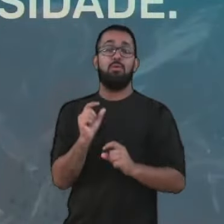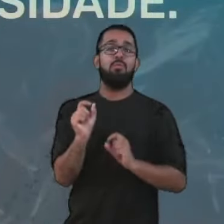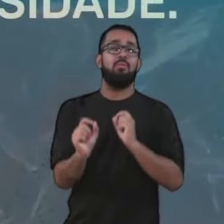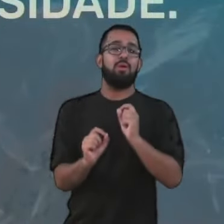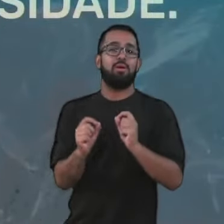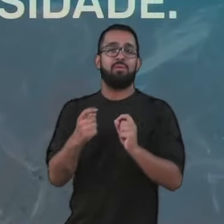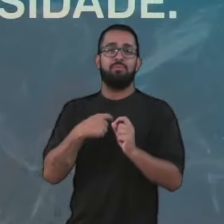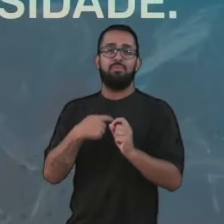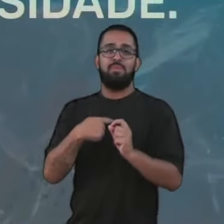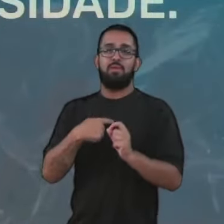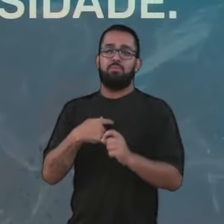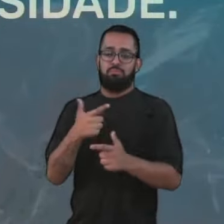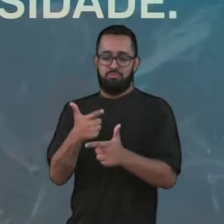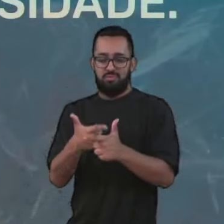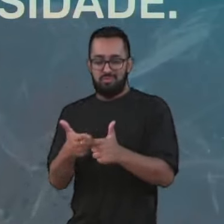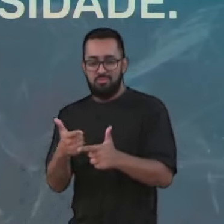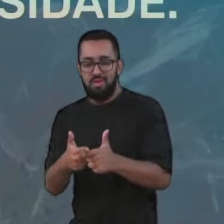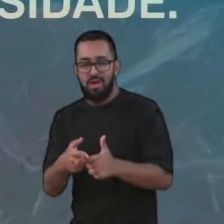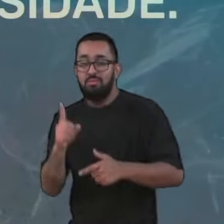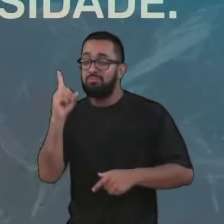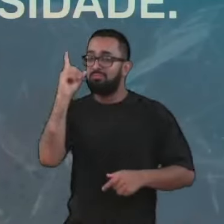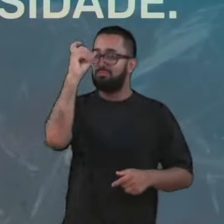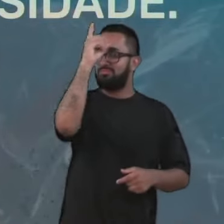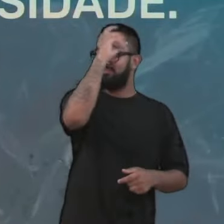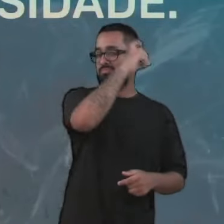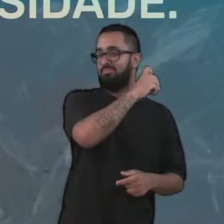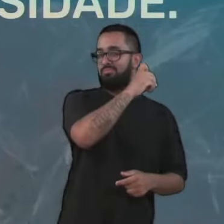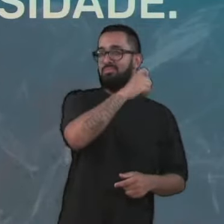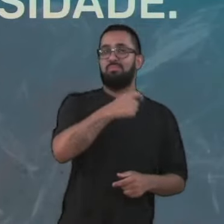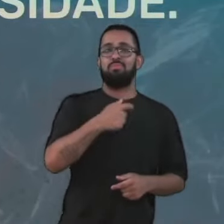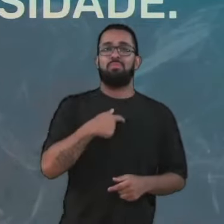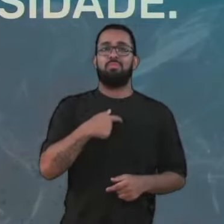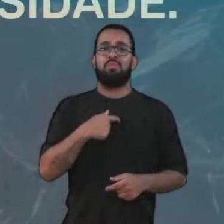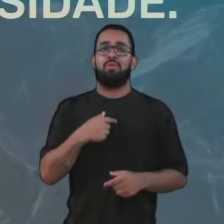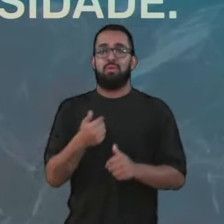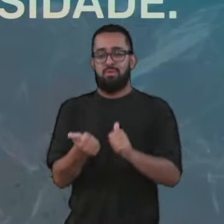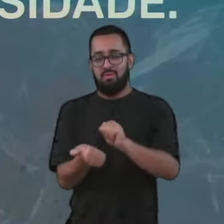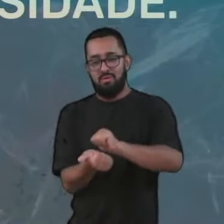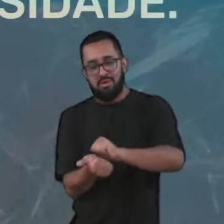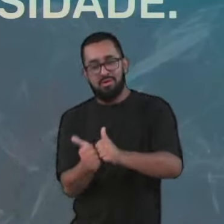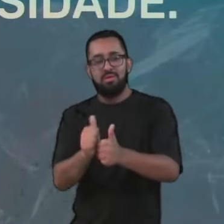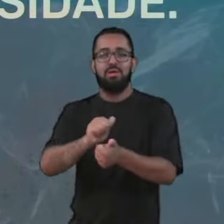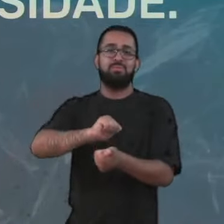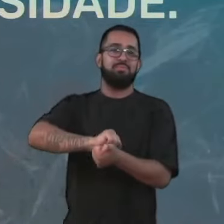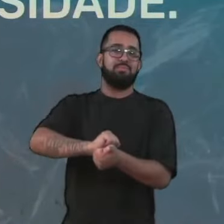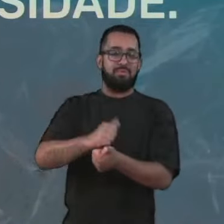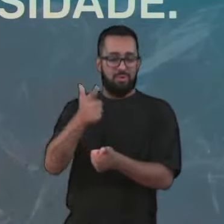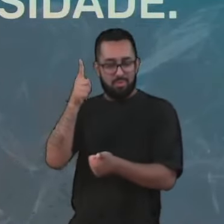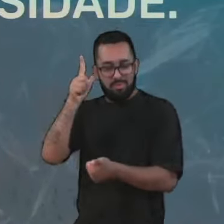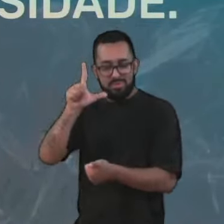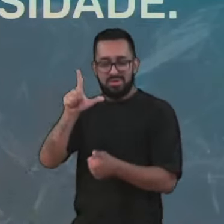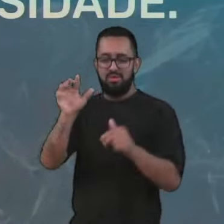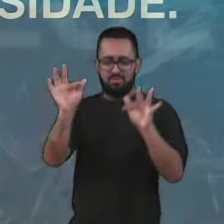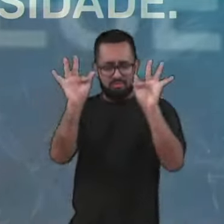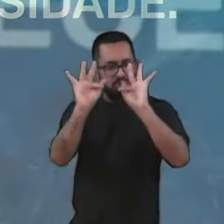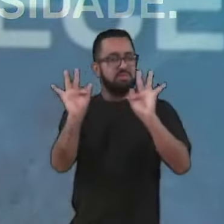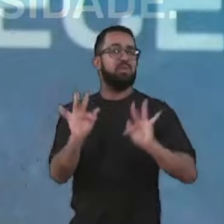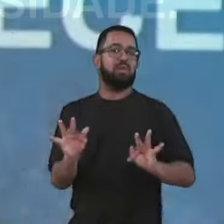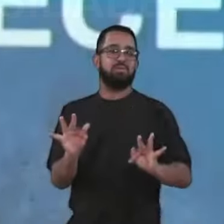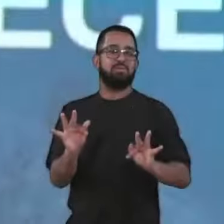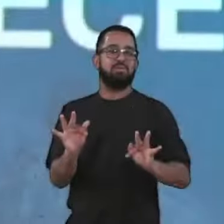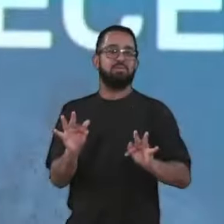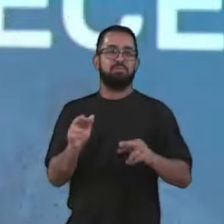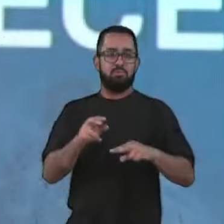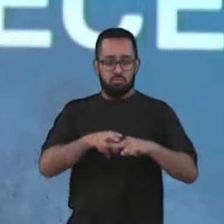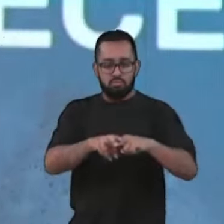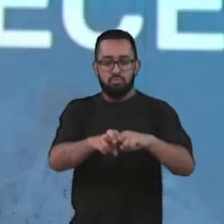situação. Você está colocando as cartas para Deus, está dizendo: vai ter que ser assim, Deus. É você que está dizendo, você que está determinando. Você virou o Senhor